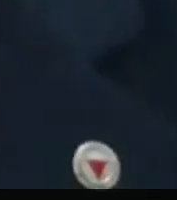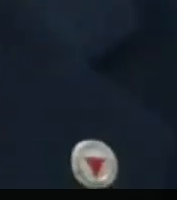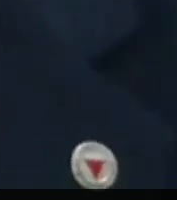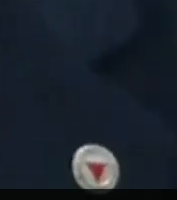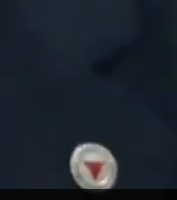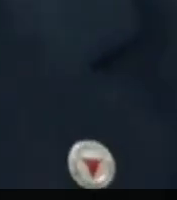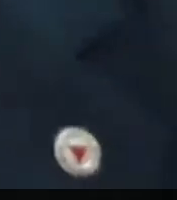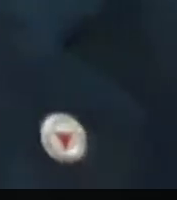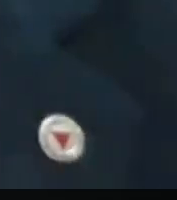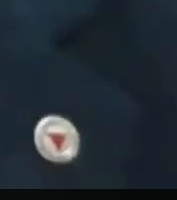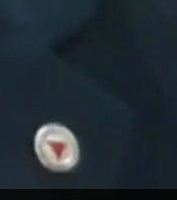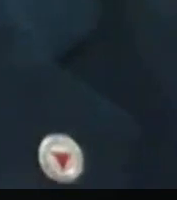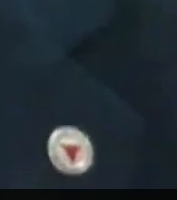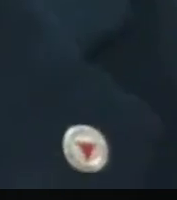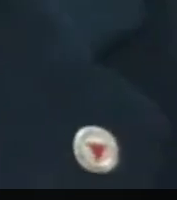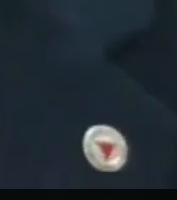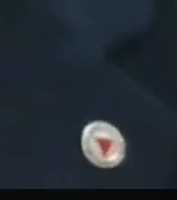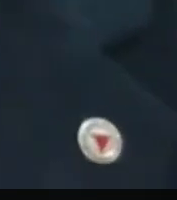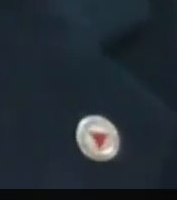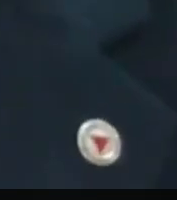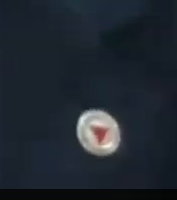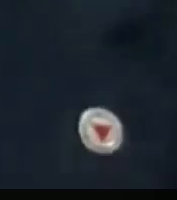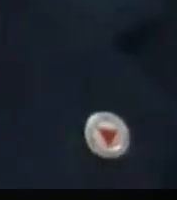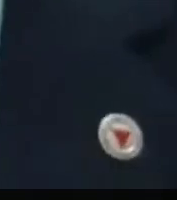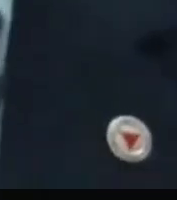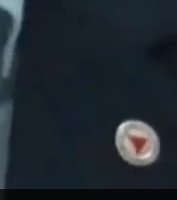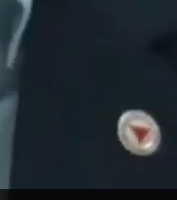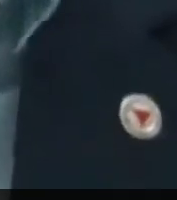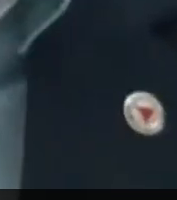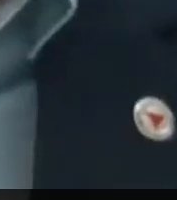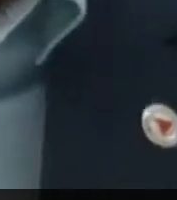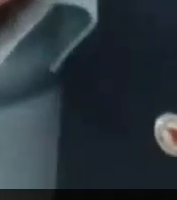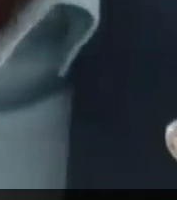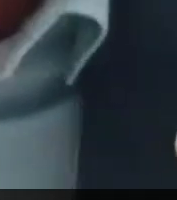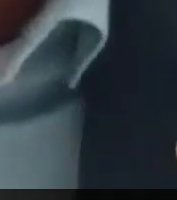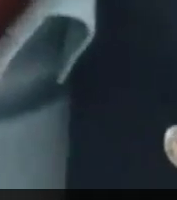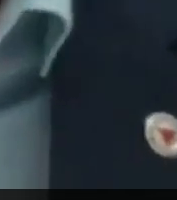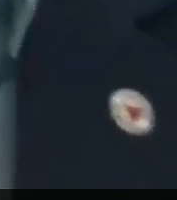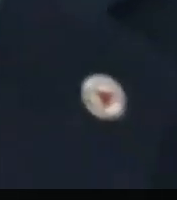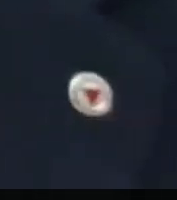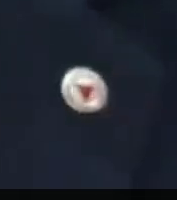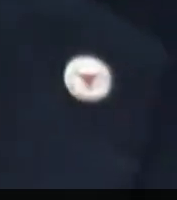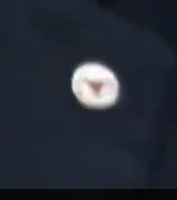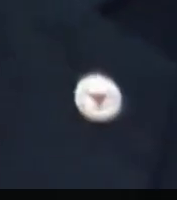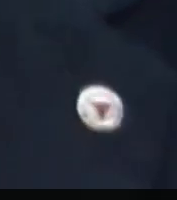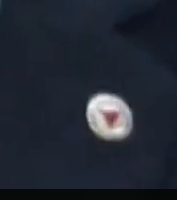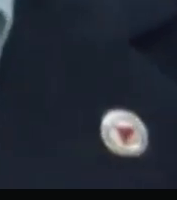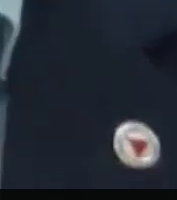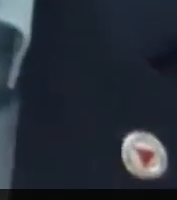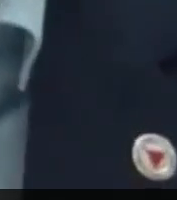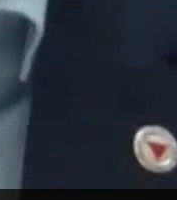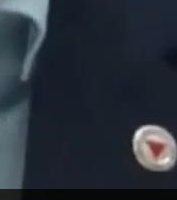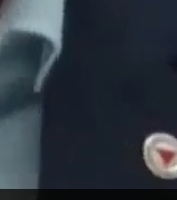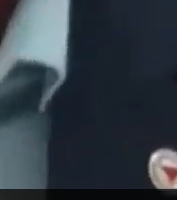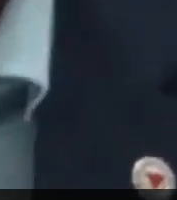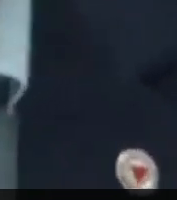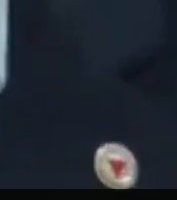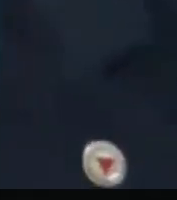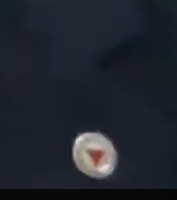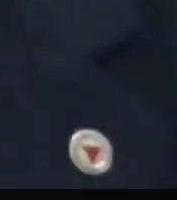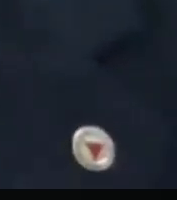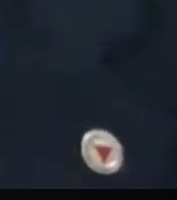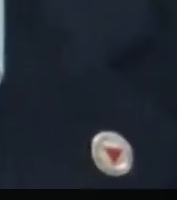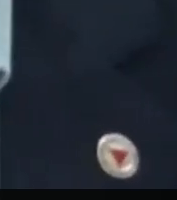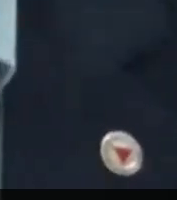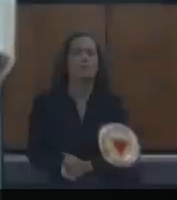é no momento em que as circunstâncias não é por Bohr não conspira para implantar Oeste